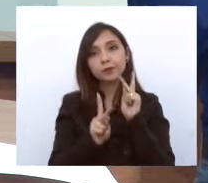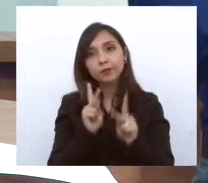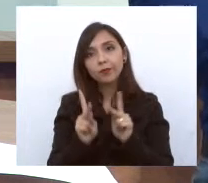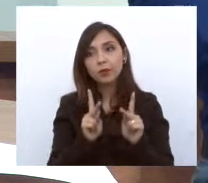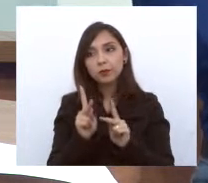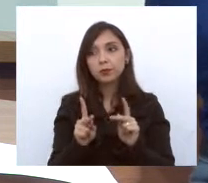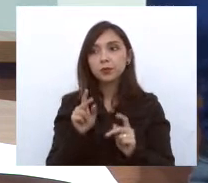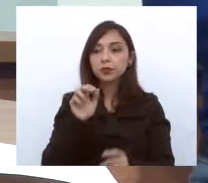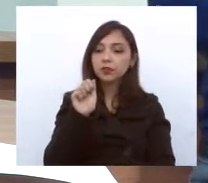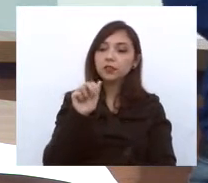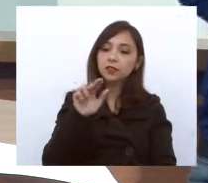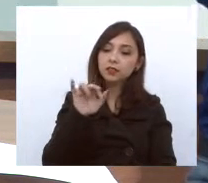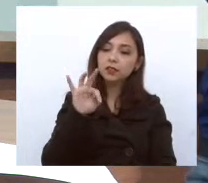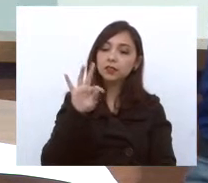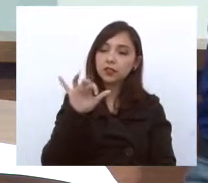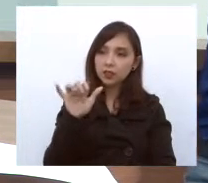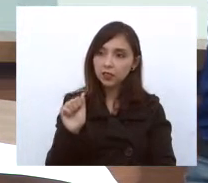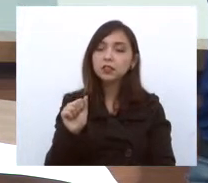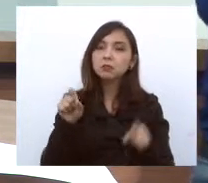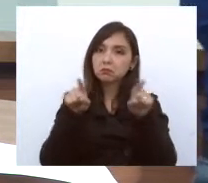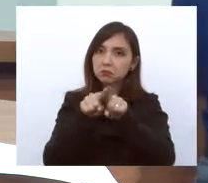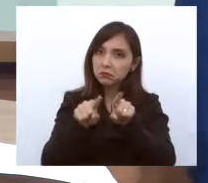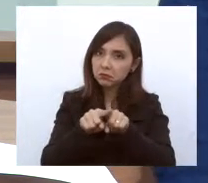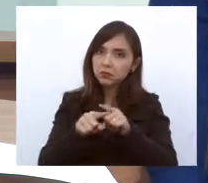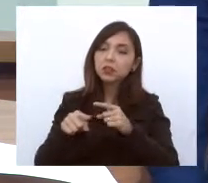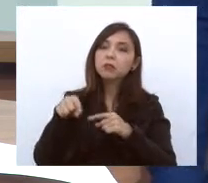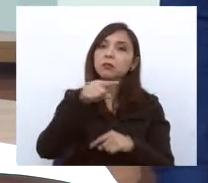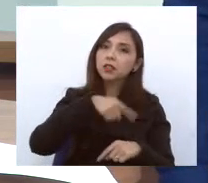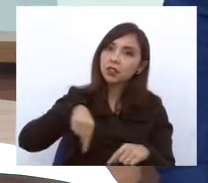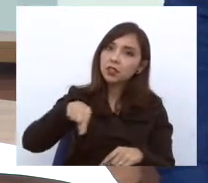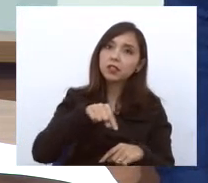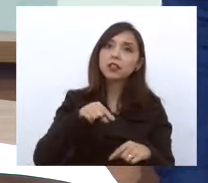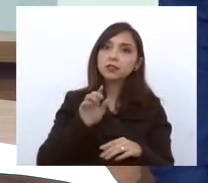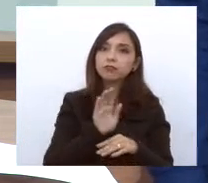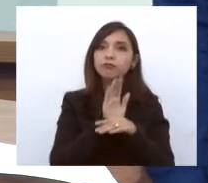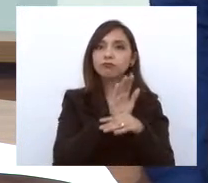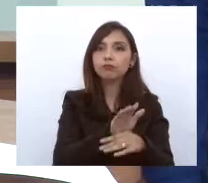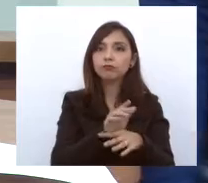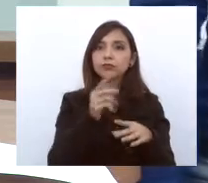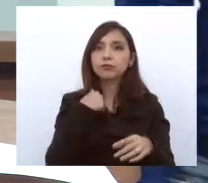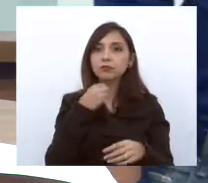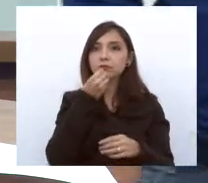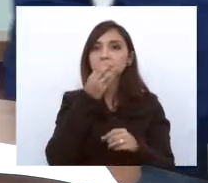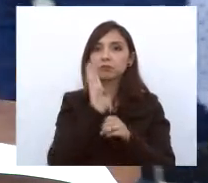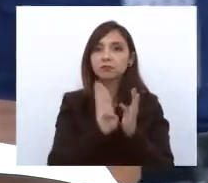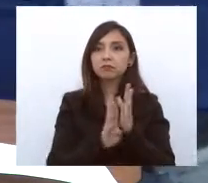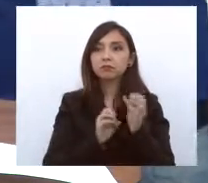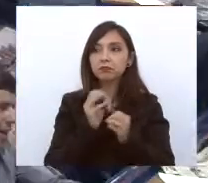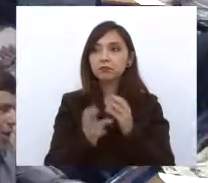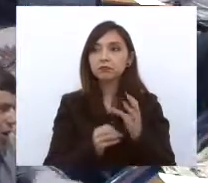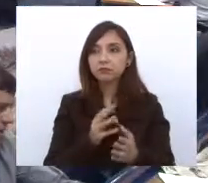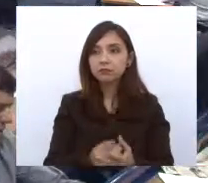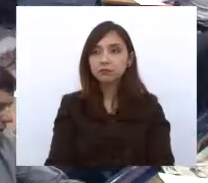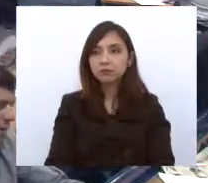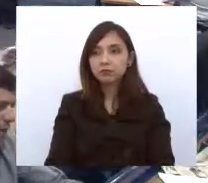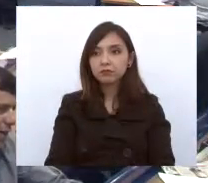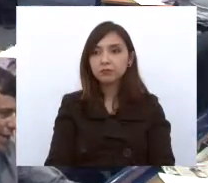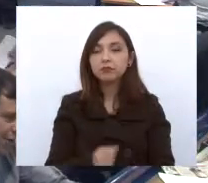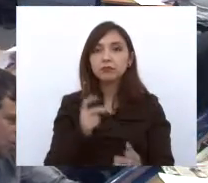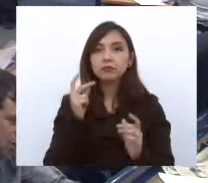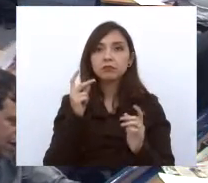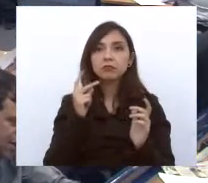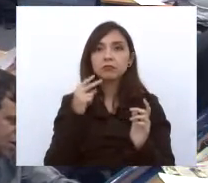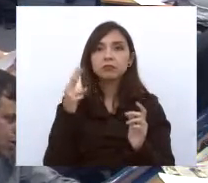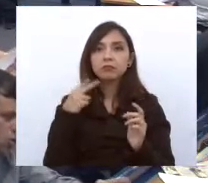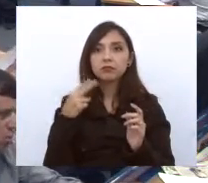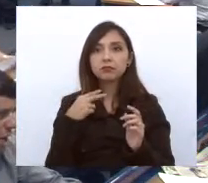do Anitta Garibaldi logo também seja contemplado com esses benefícios. Obrigado. Pela ordem,